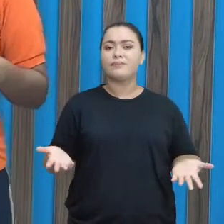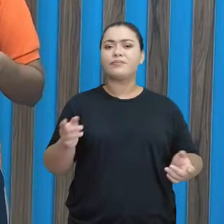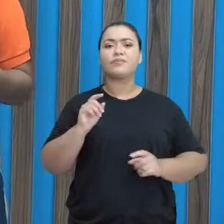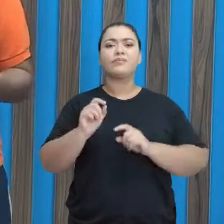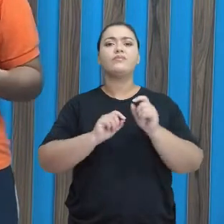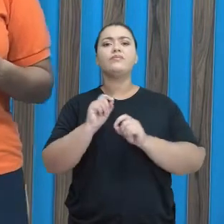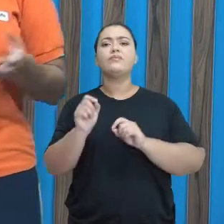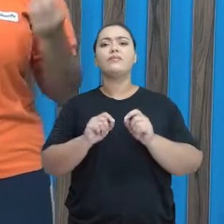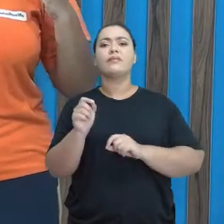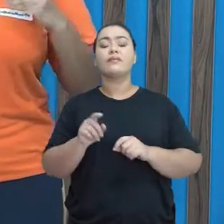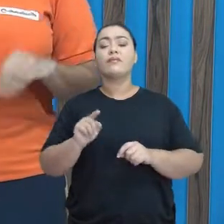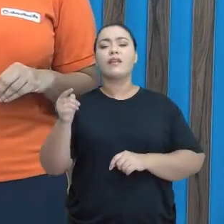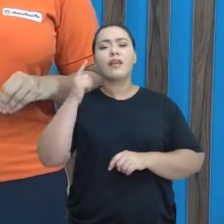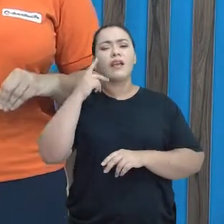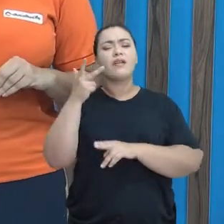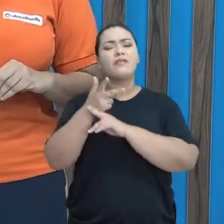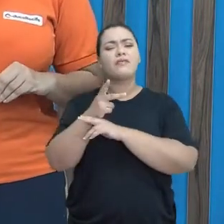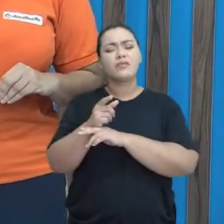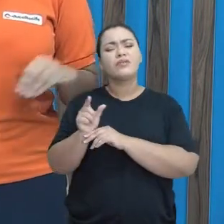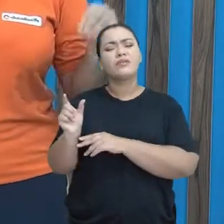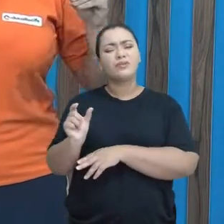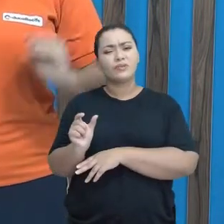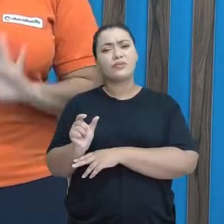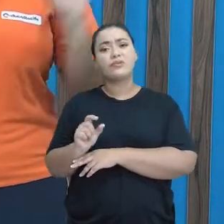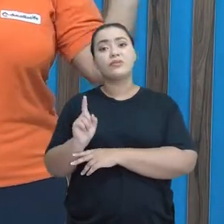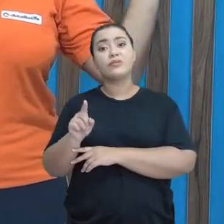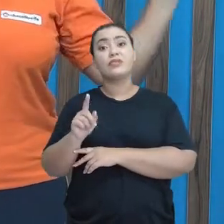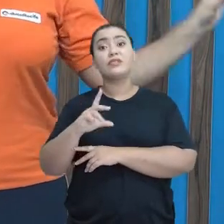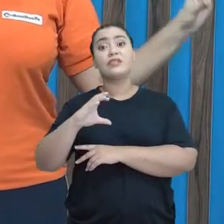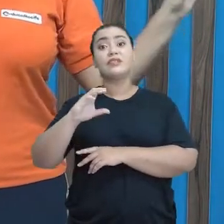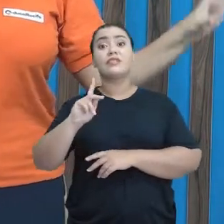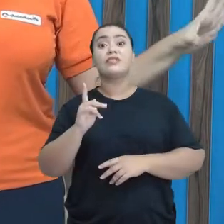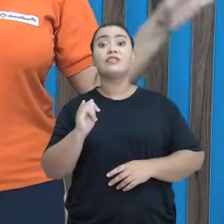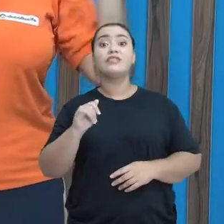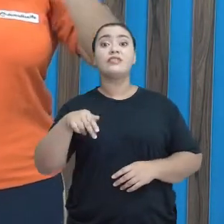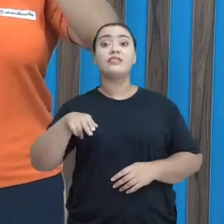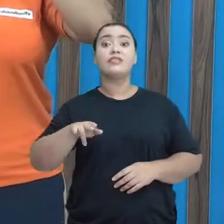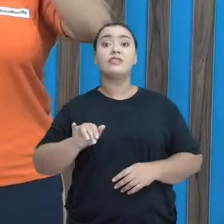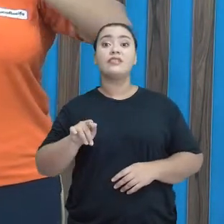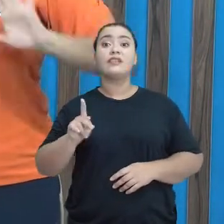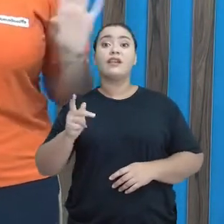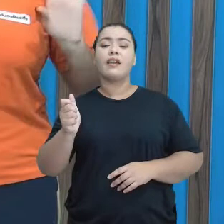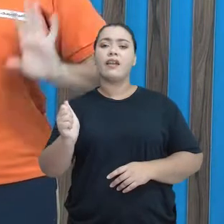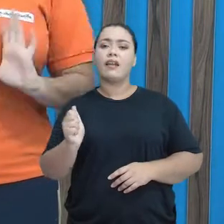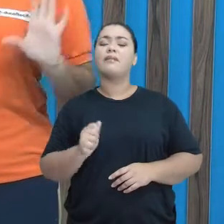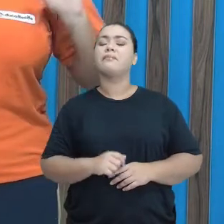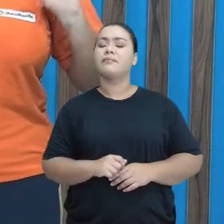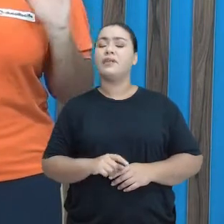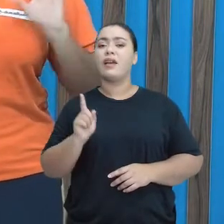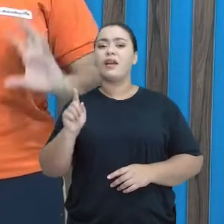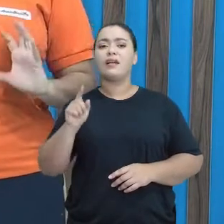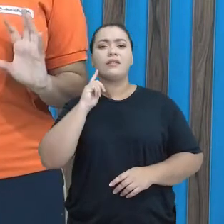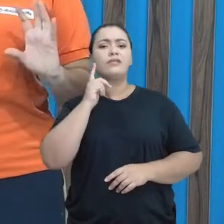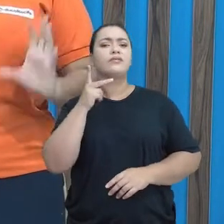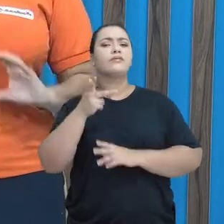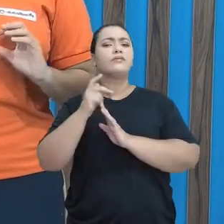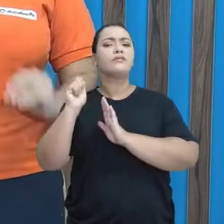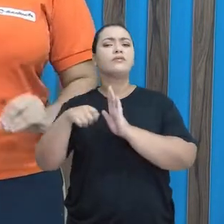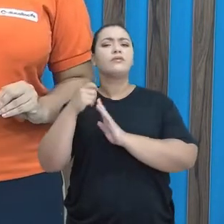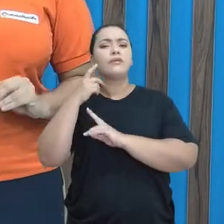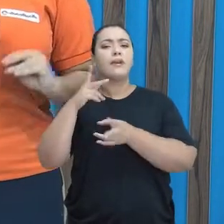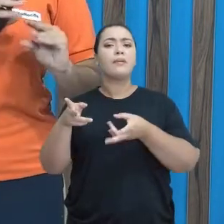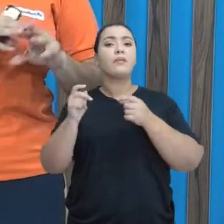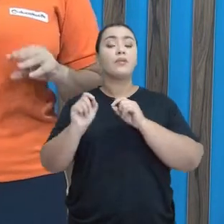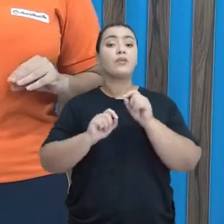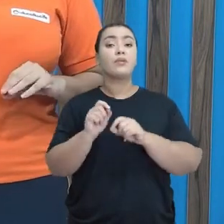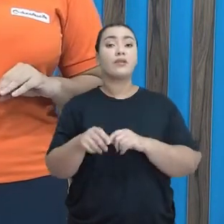O que a gente viu foi um vídeo bem curtinho sobre Chiquinha Gonzaga. Então, nesse vídeo a gente vê o quê? A gente